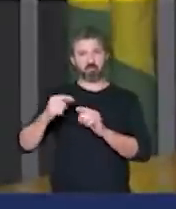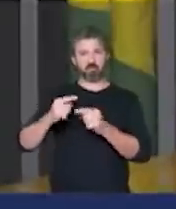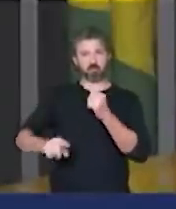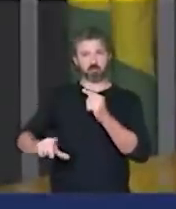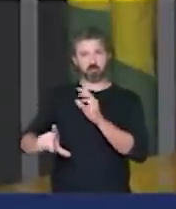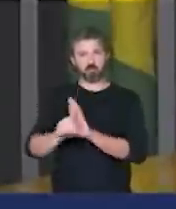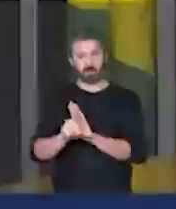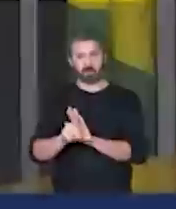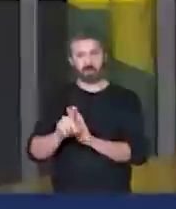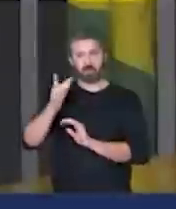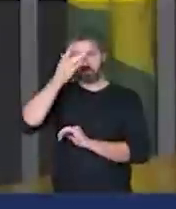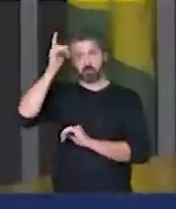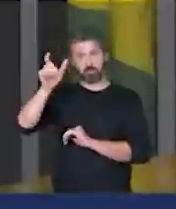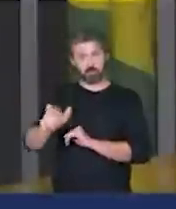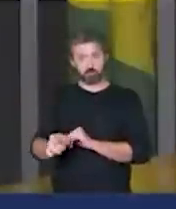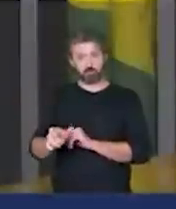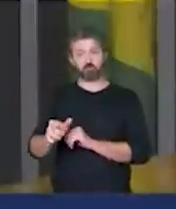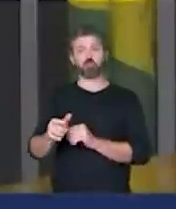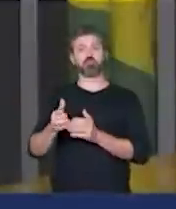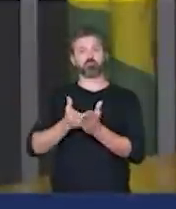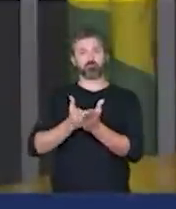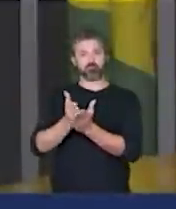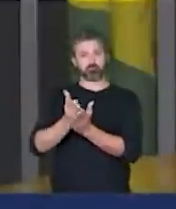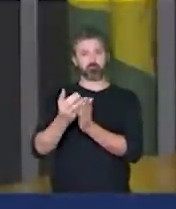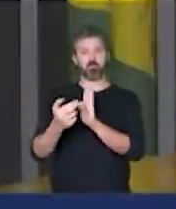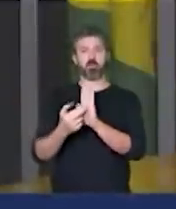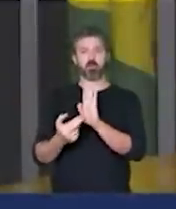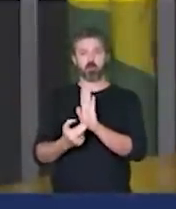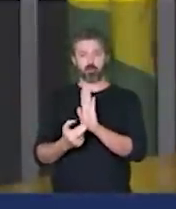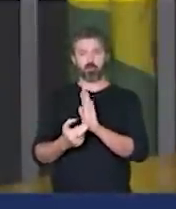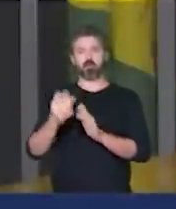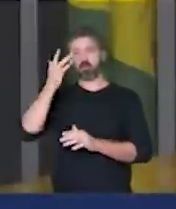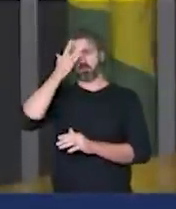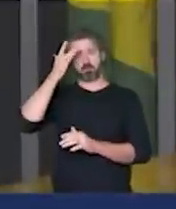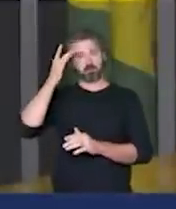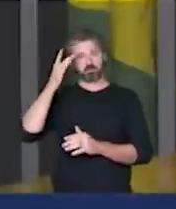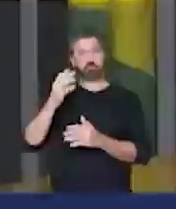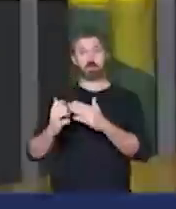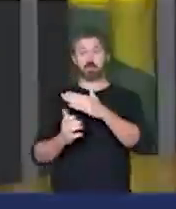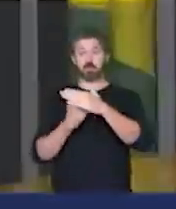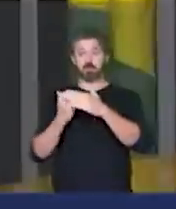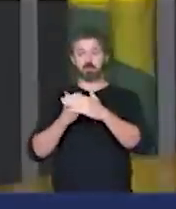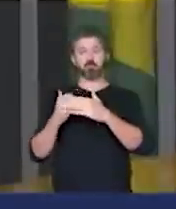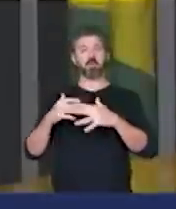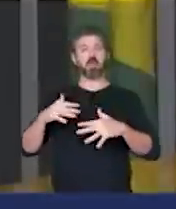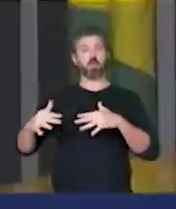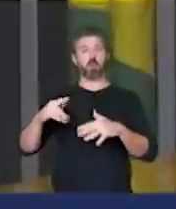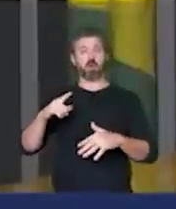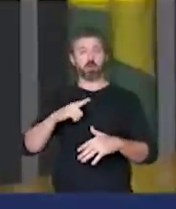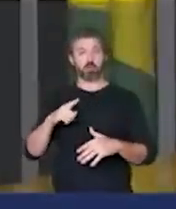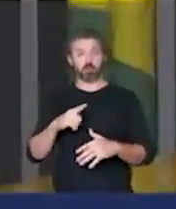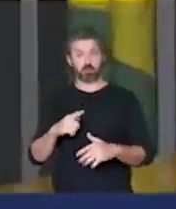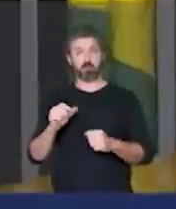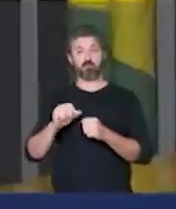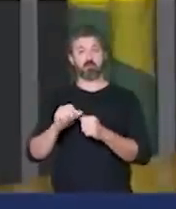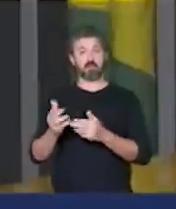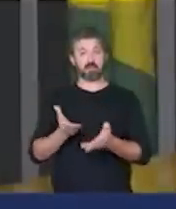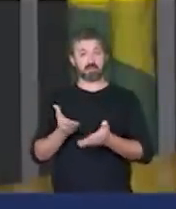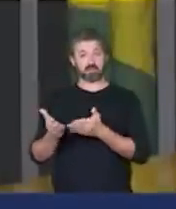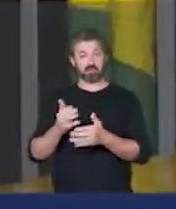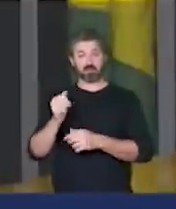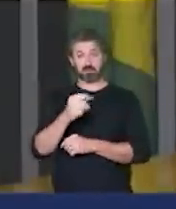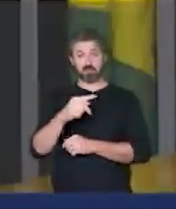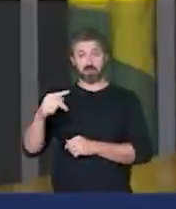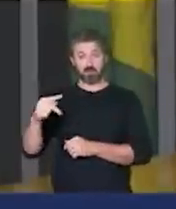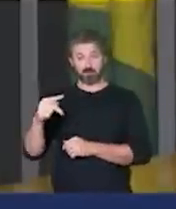um sujeito que cumpre as regras, um sujeito que tem uma empresa regular, que presta um serviço por aplicativo